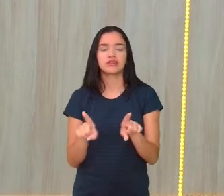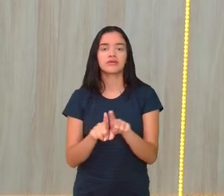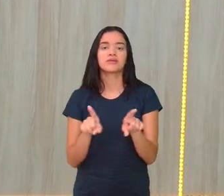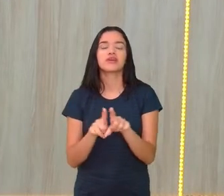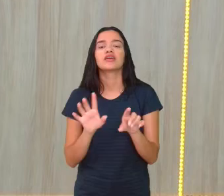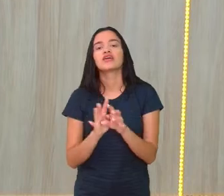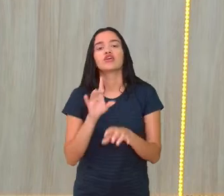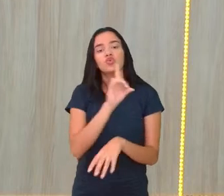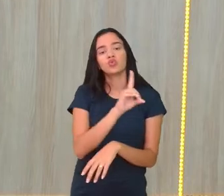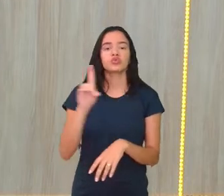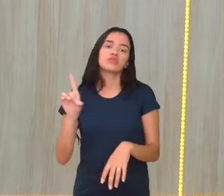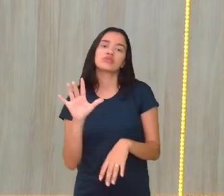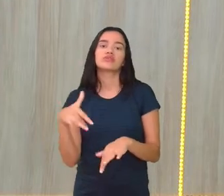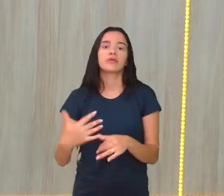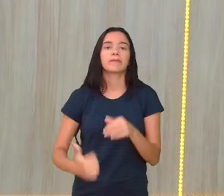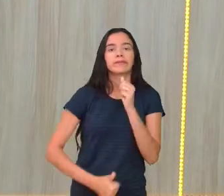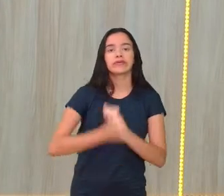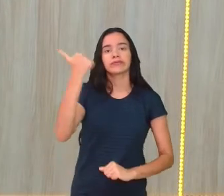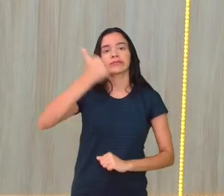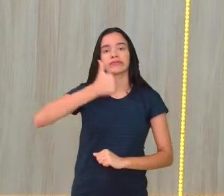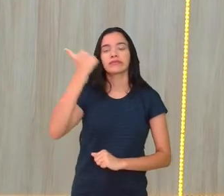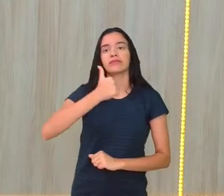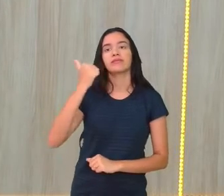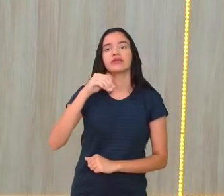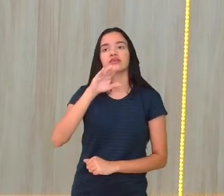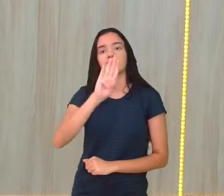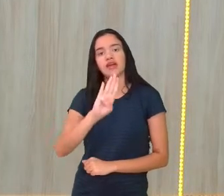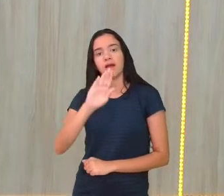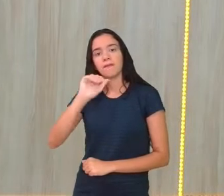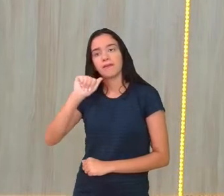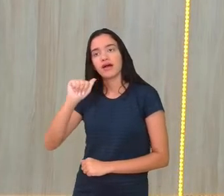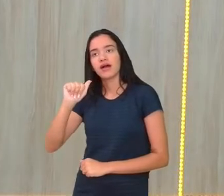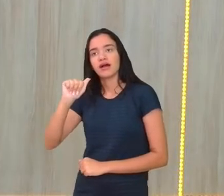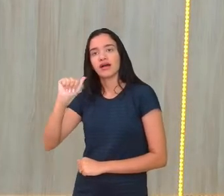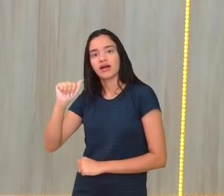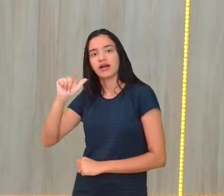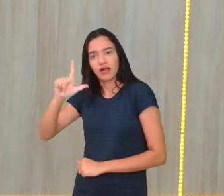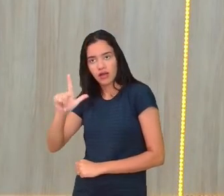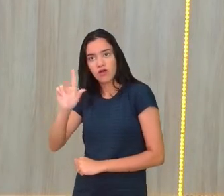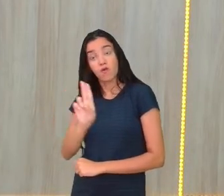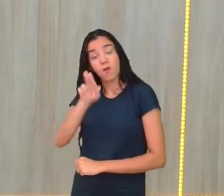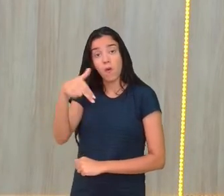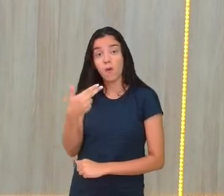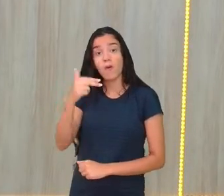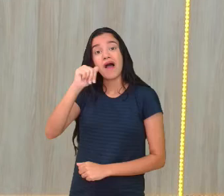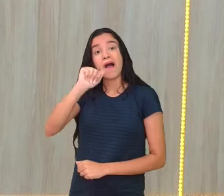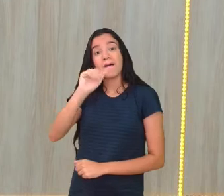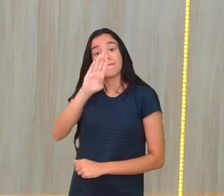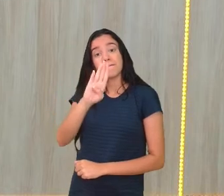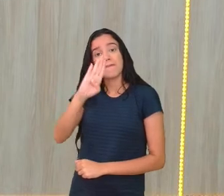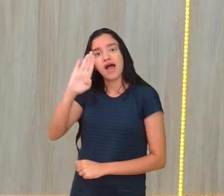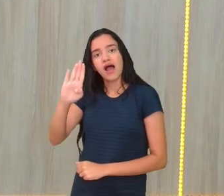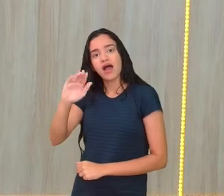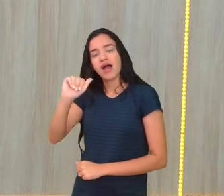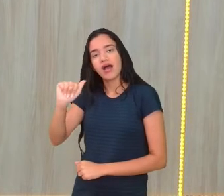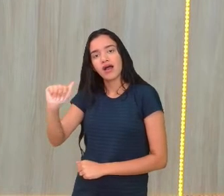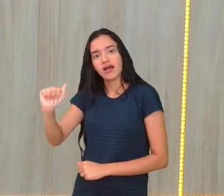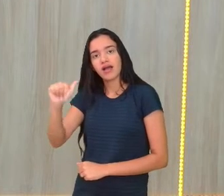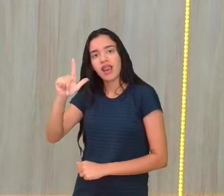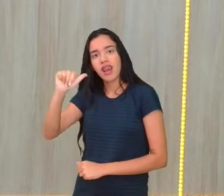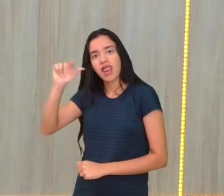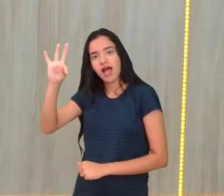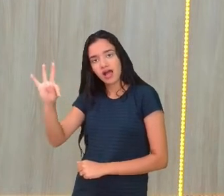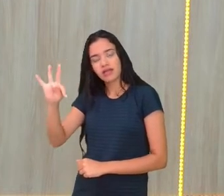os deuses primeiros eram denominados de Baal e Baalate ou Baalite. Eram mais ou menos, né,